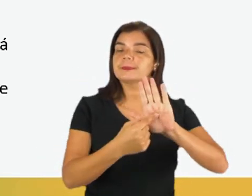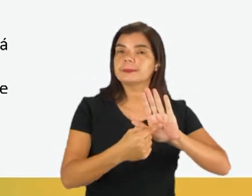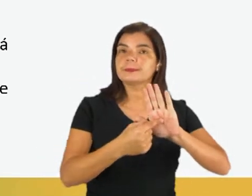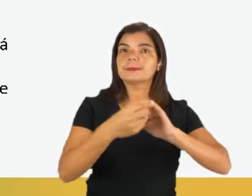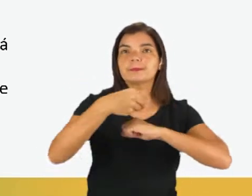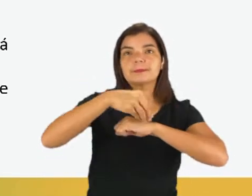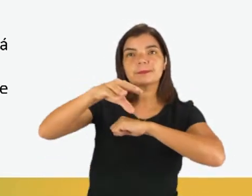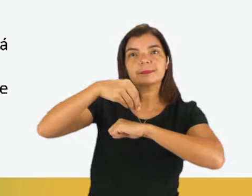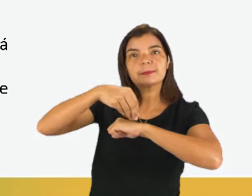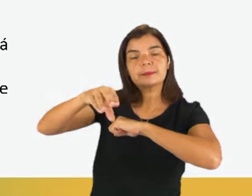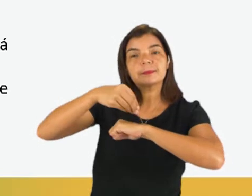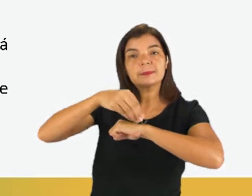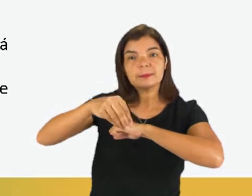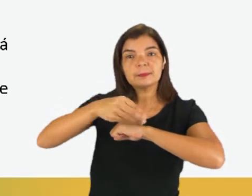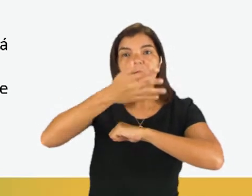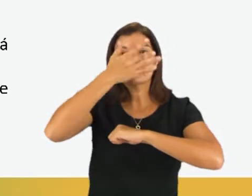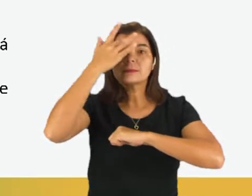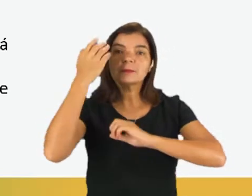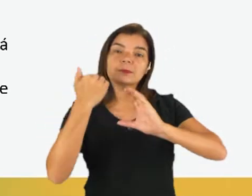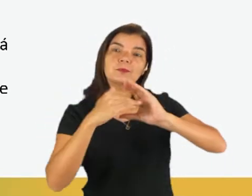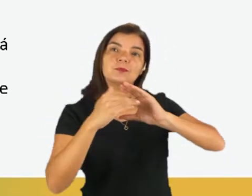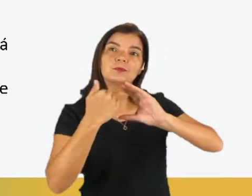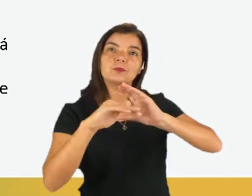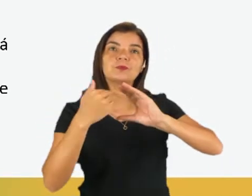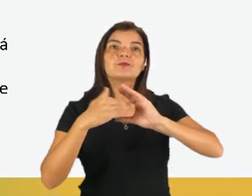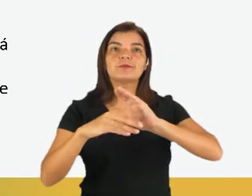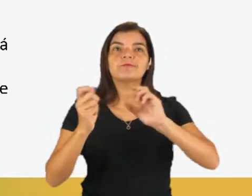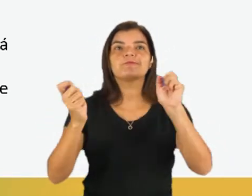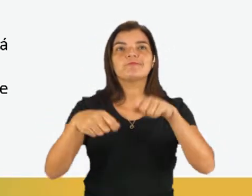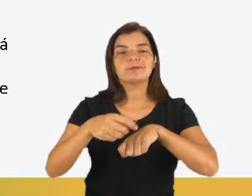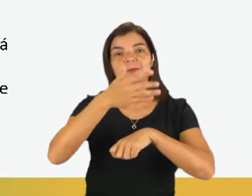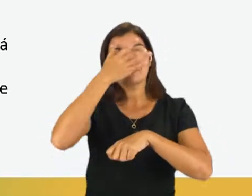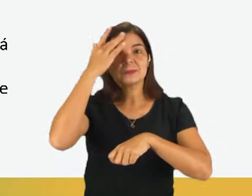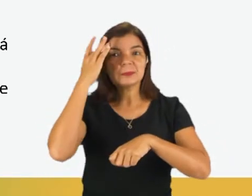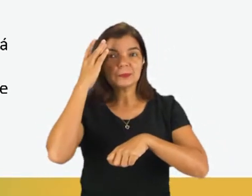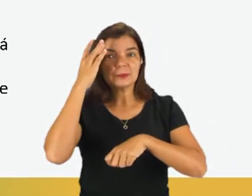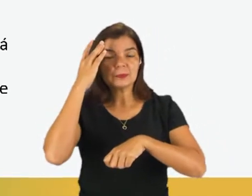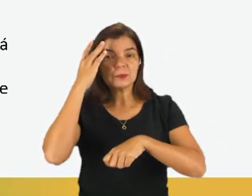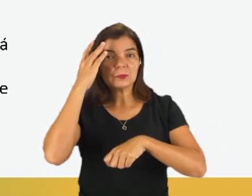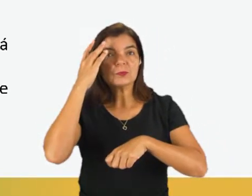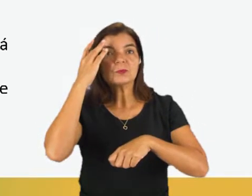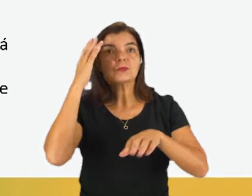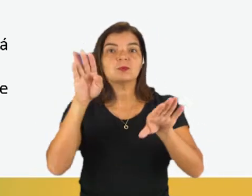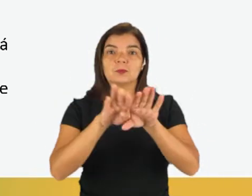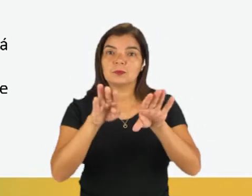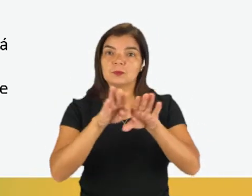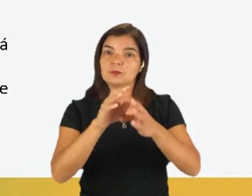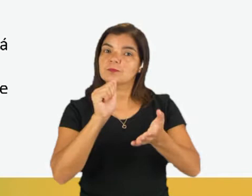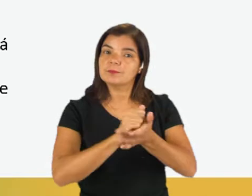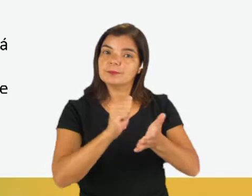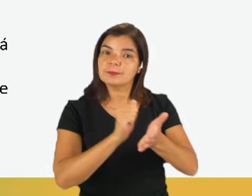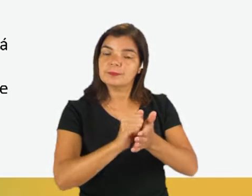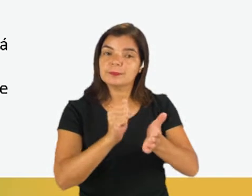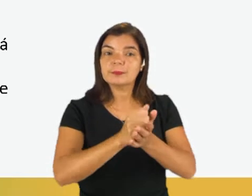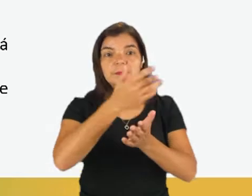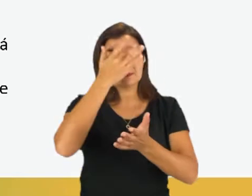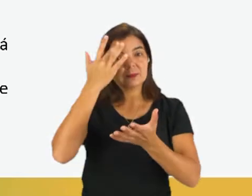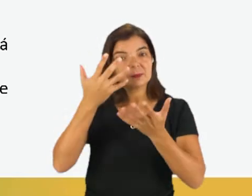que representa a transmissão de mensagens entre um emissor e um